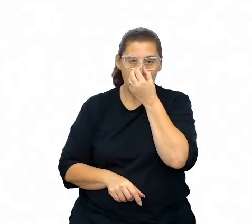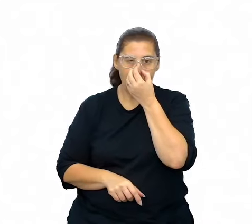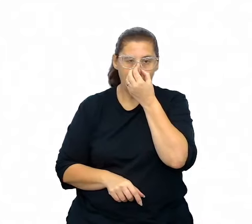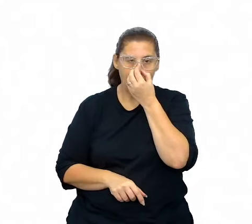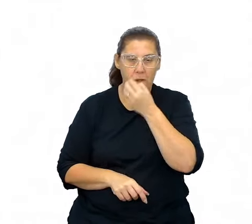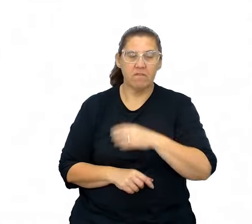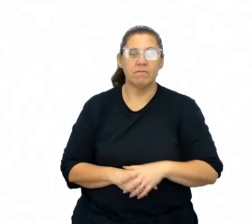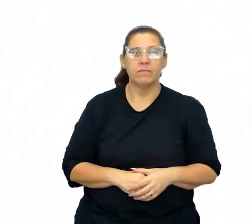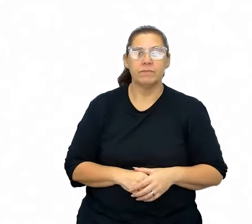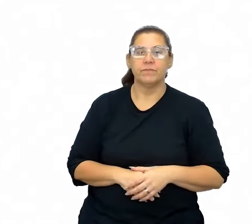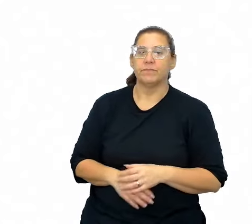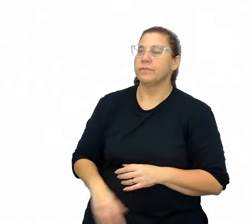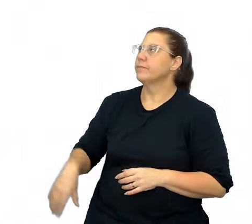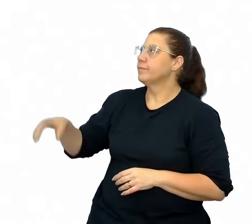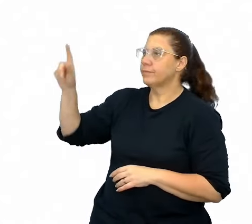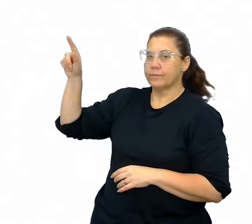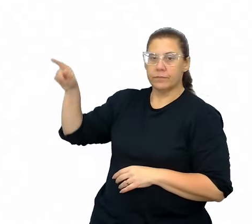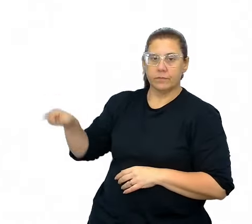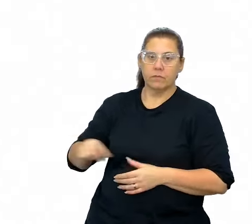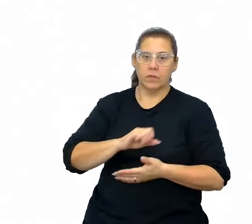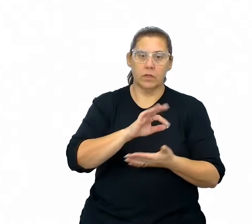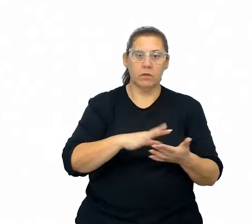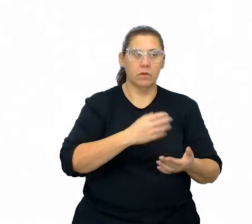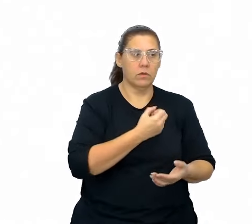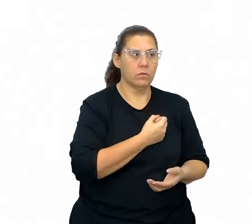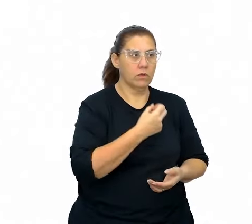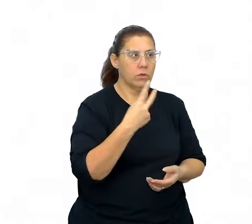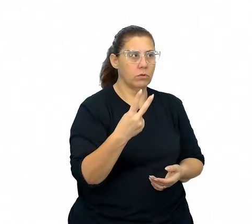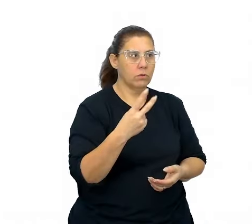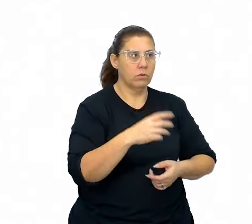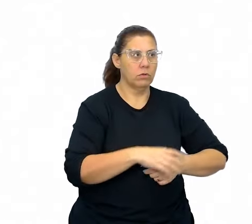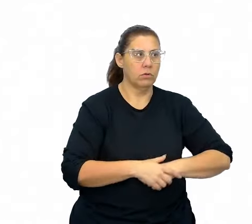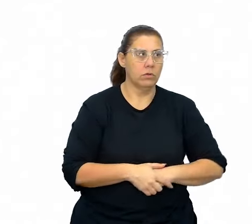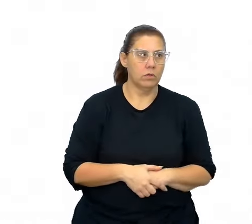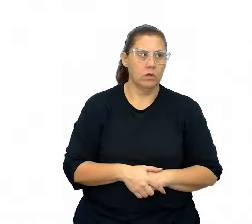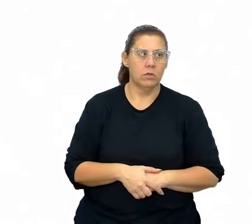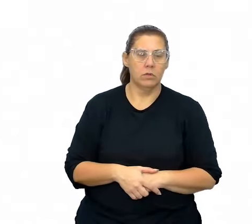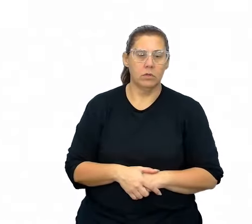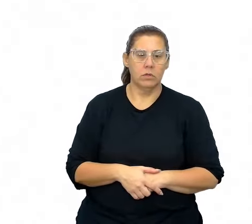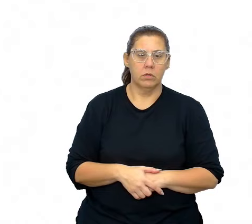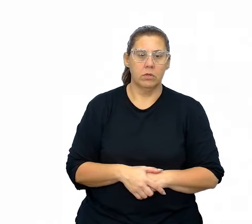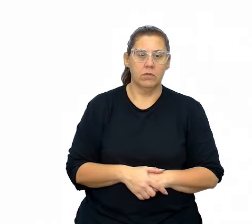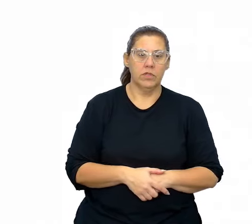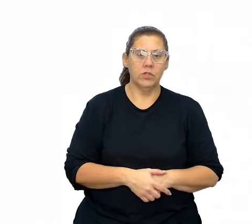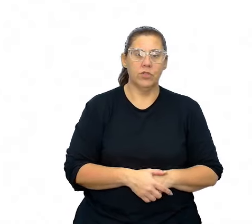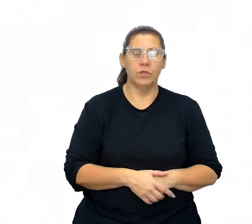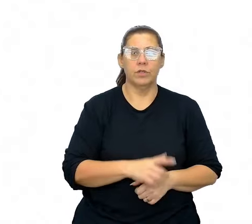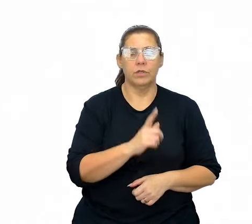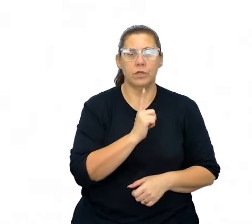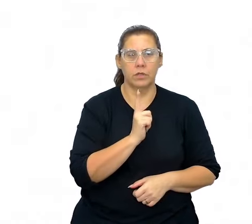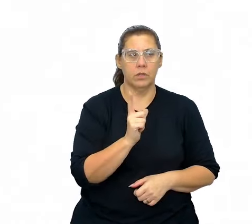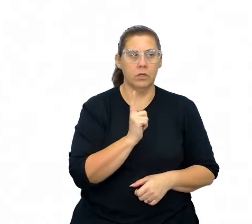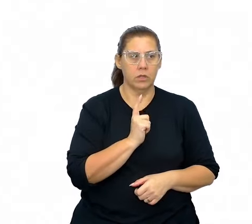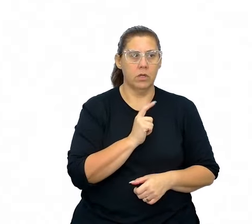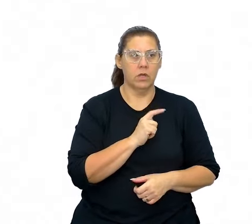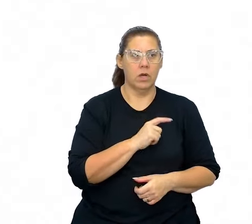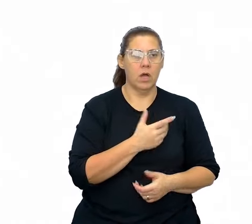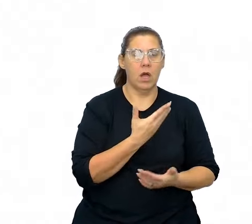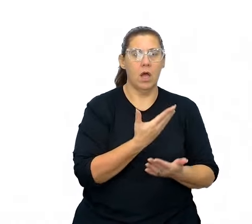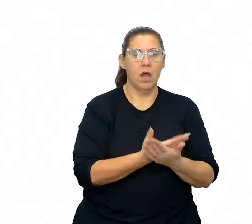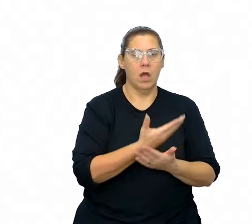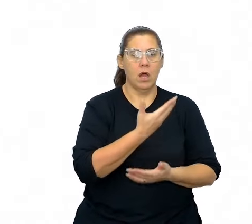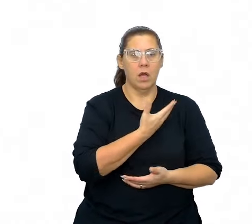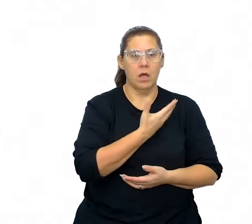Então, aqui na atividade 2, fala assim: leia em colaboração com seus colegas as